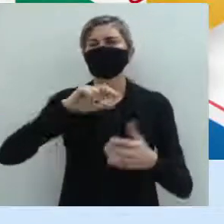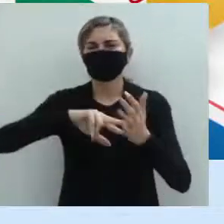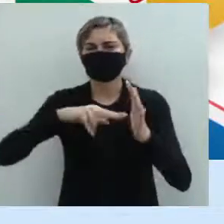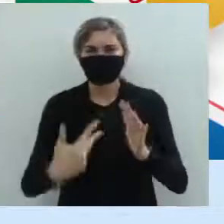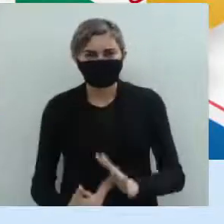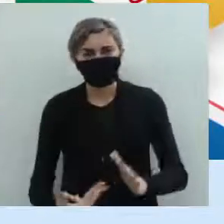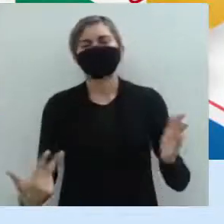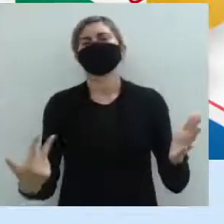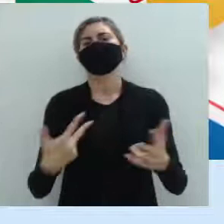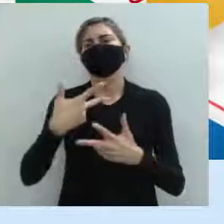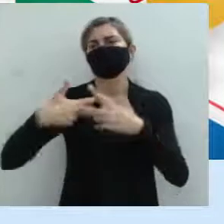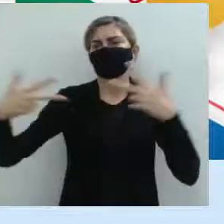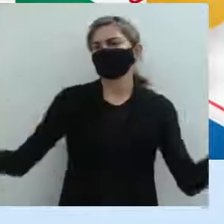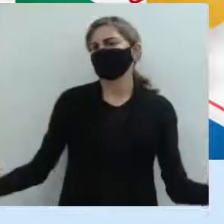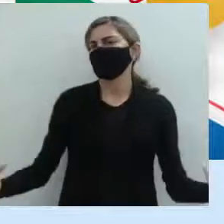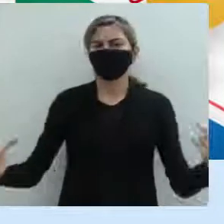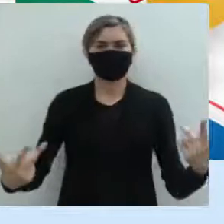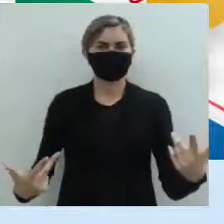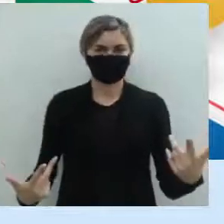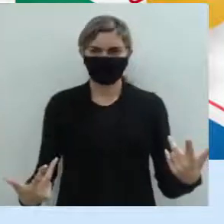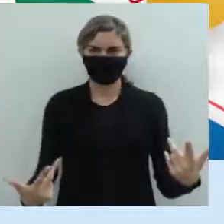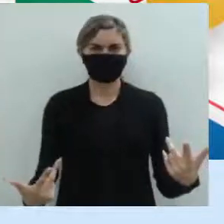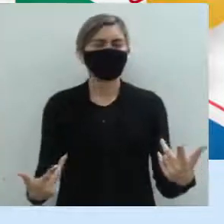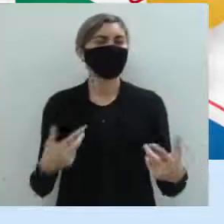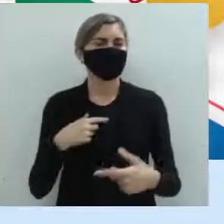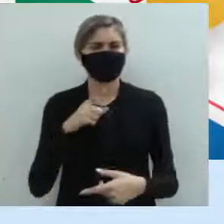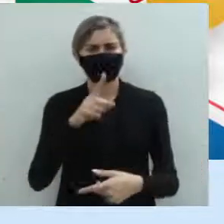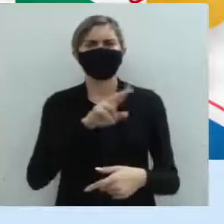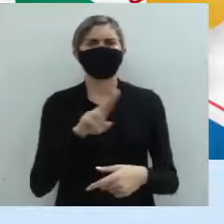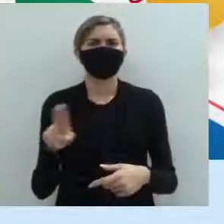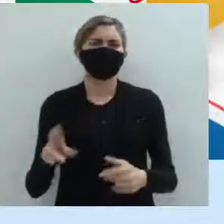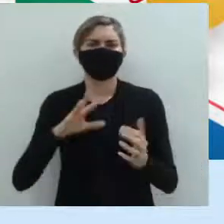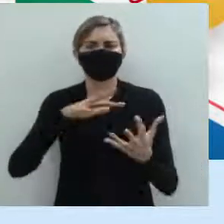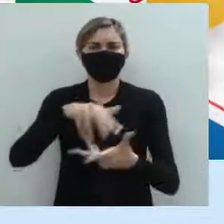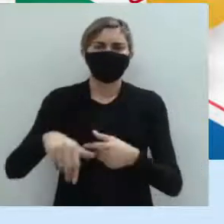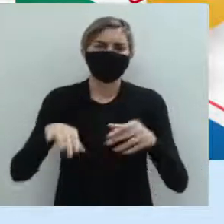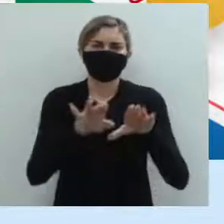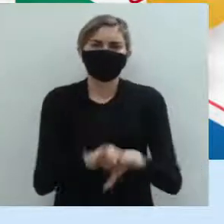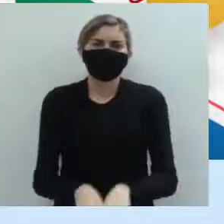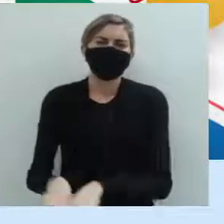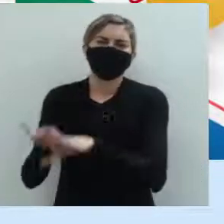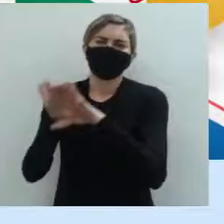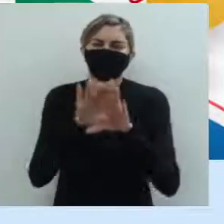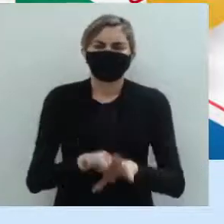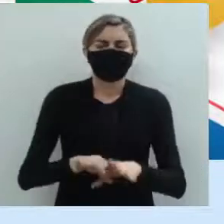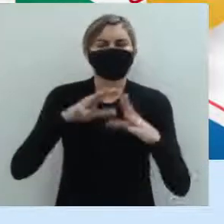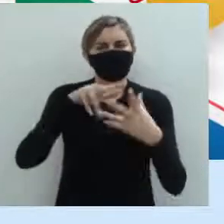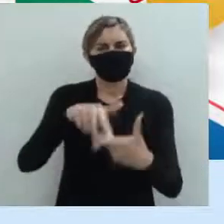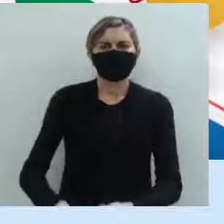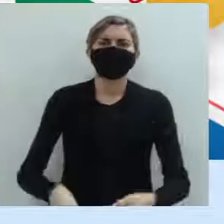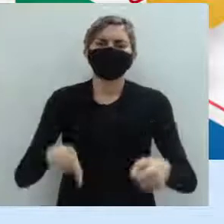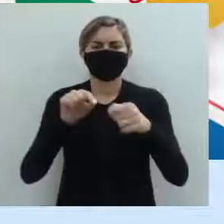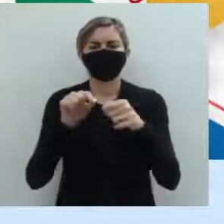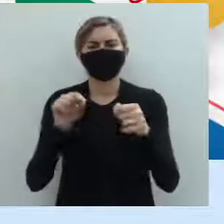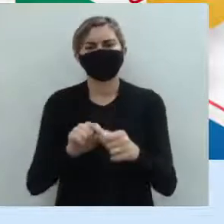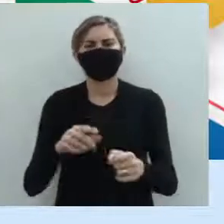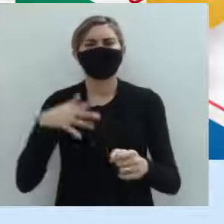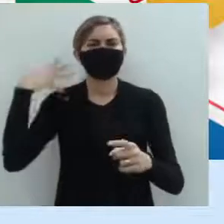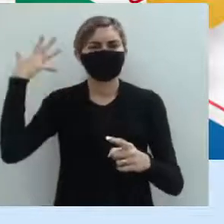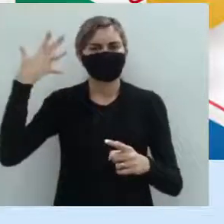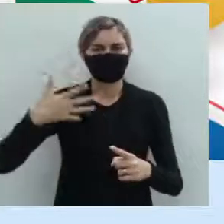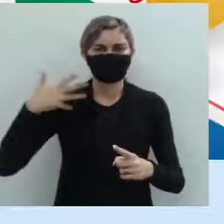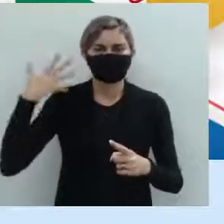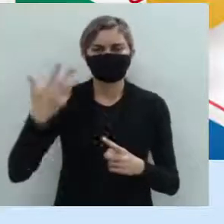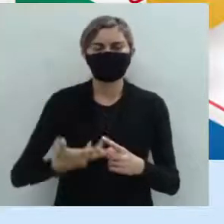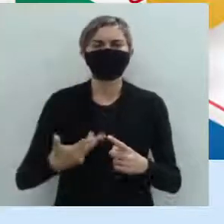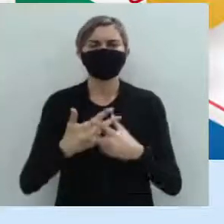dar significado às coisas. Então a Hannah Arendt vai chamar o mundo comum, que é o mundo construído pelo discurso